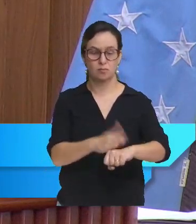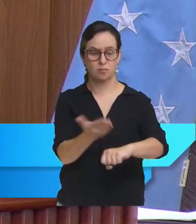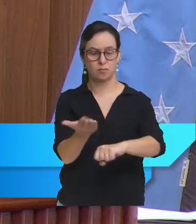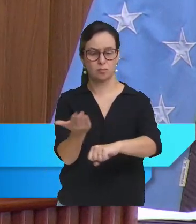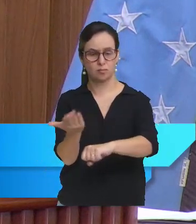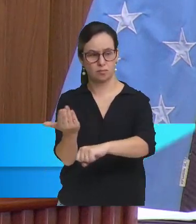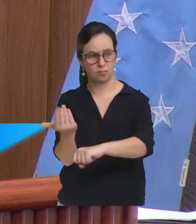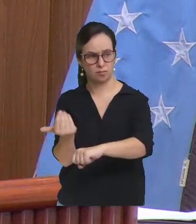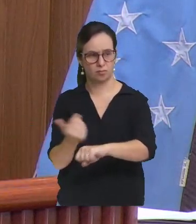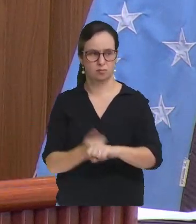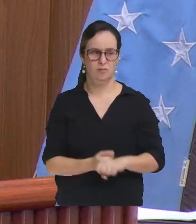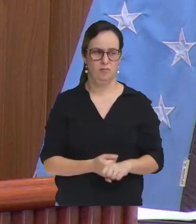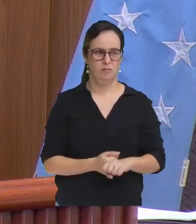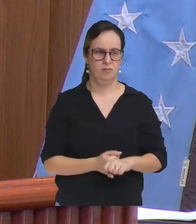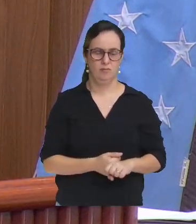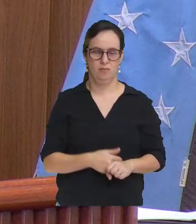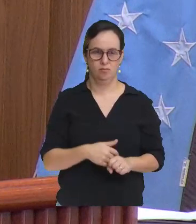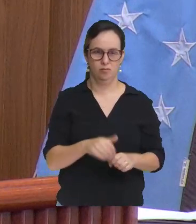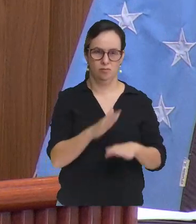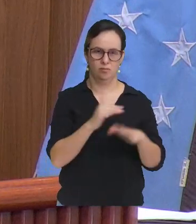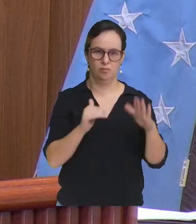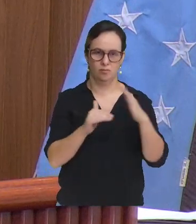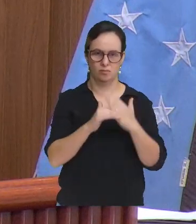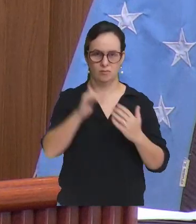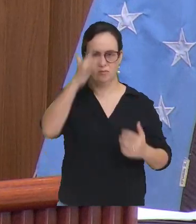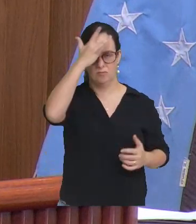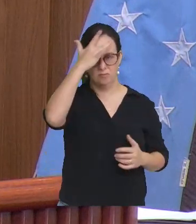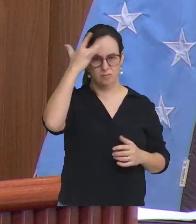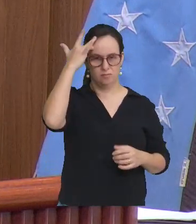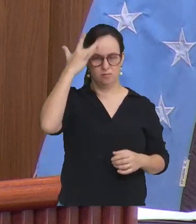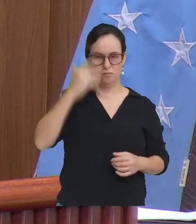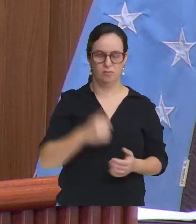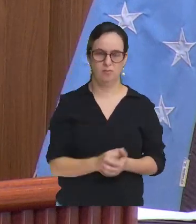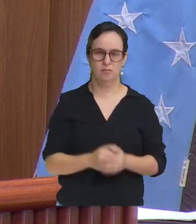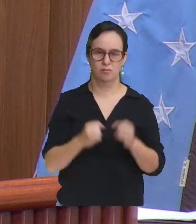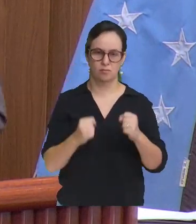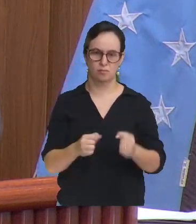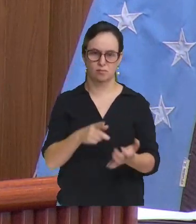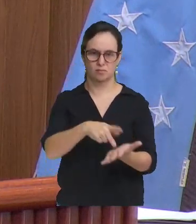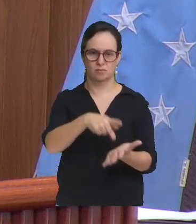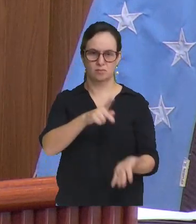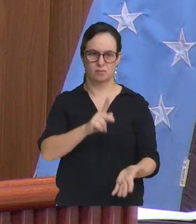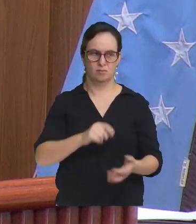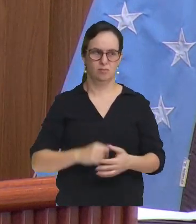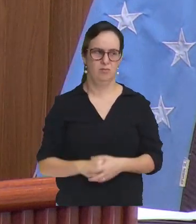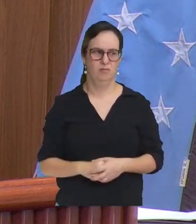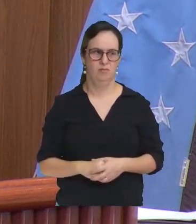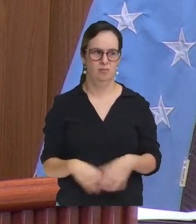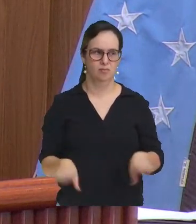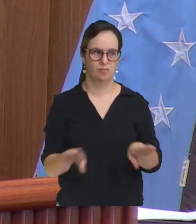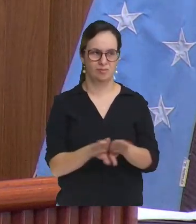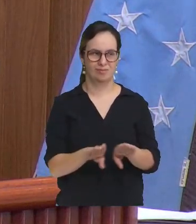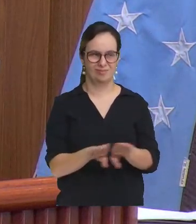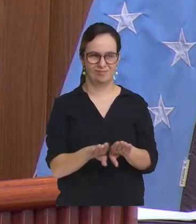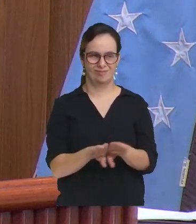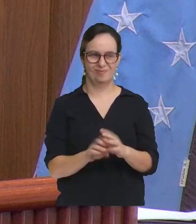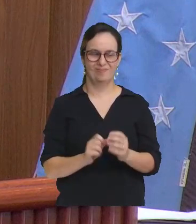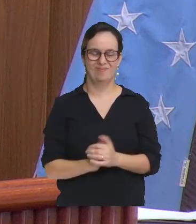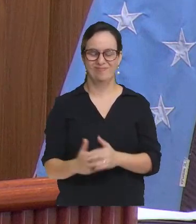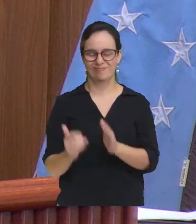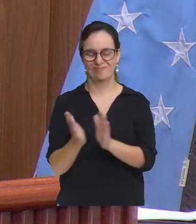eu gostaria de parabenizar aqui, né, o Lucas, a Maiara, então seus familiares estão